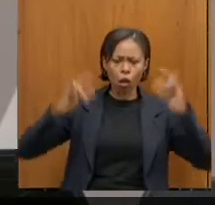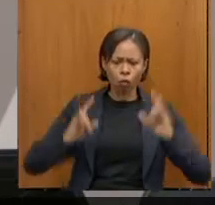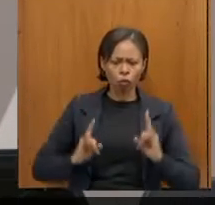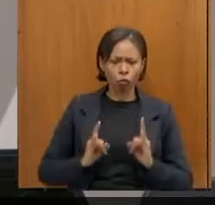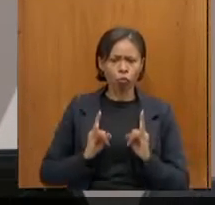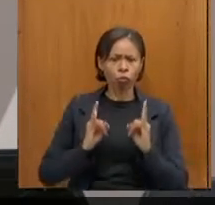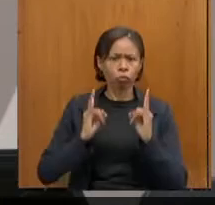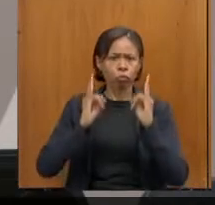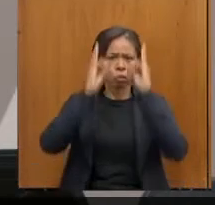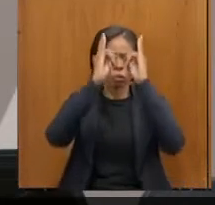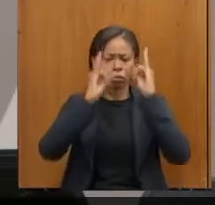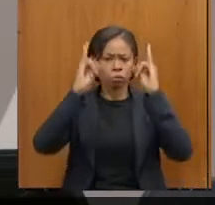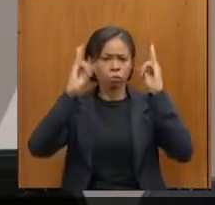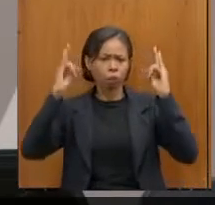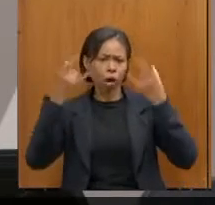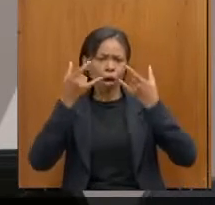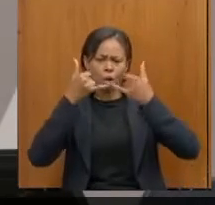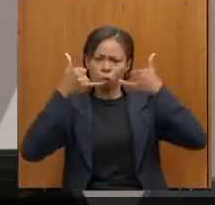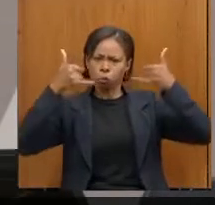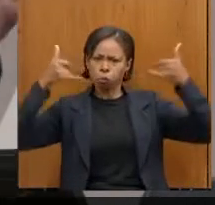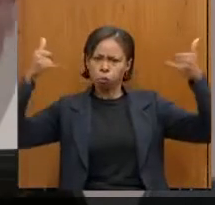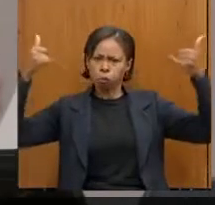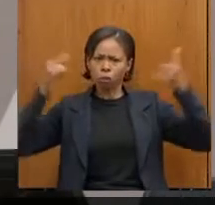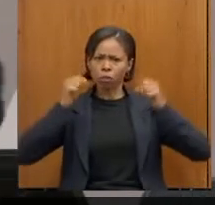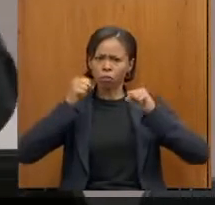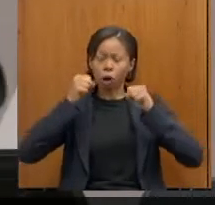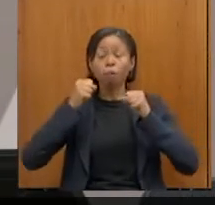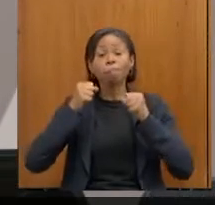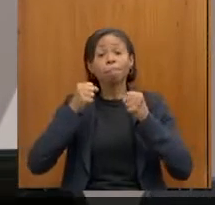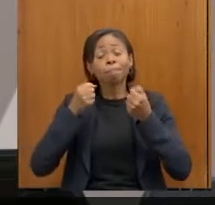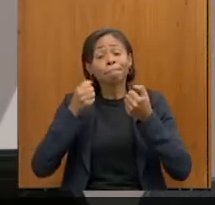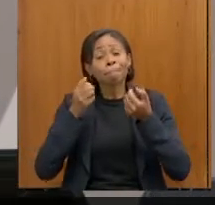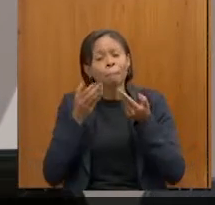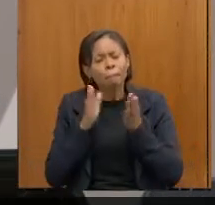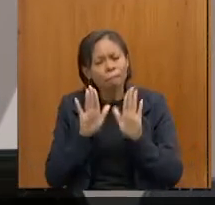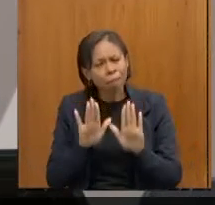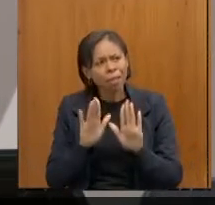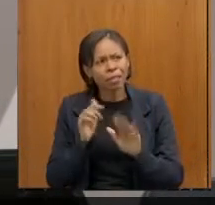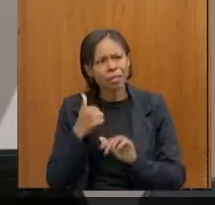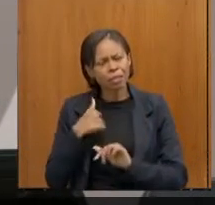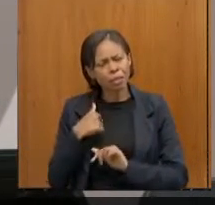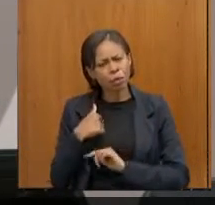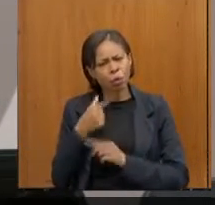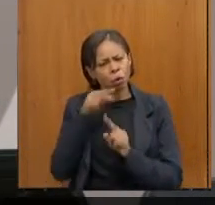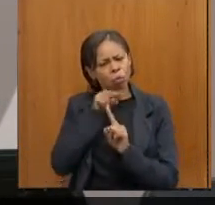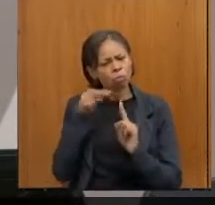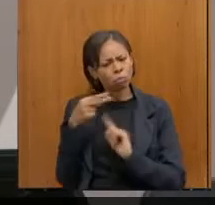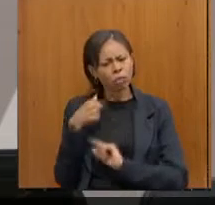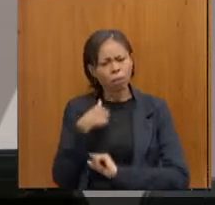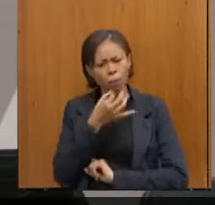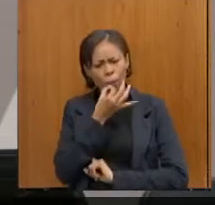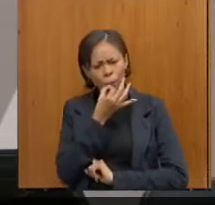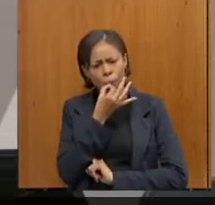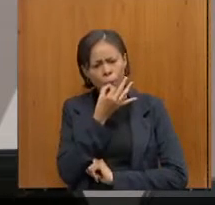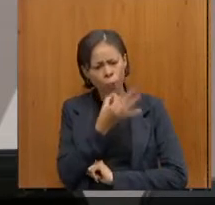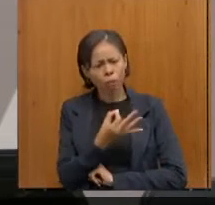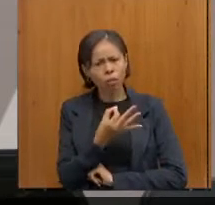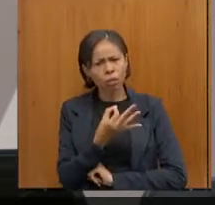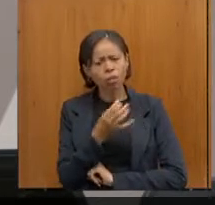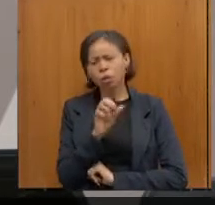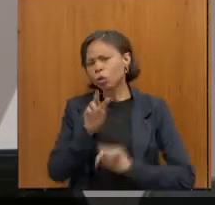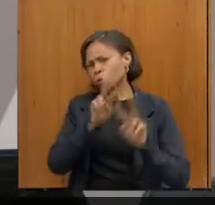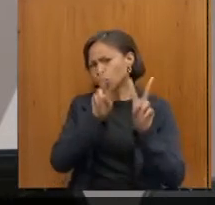tensão e tudo isso mas eu não poderia deixar o presidente de colocar meu ponto de vista também a